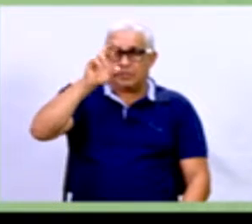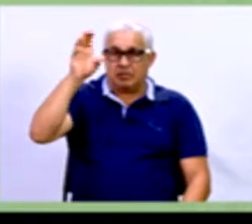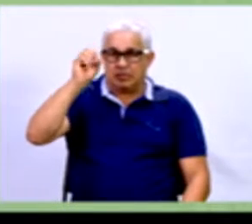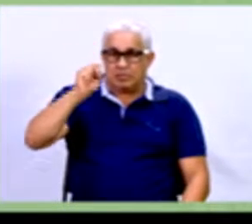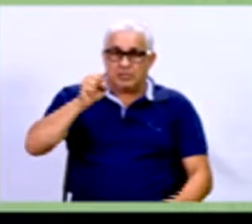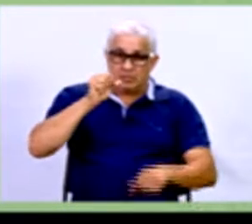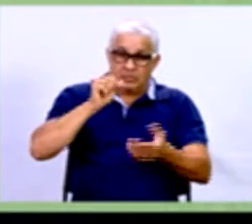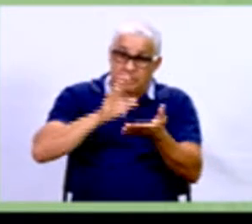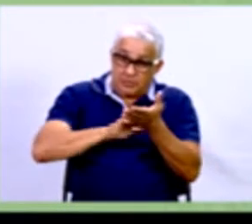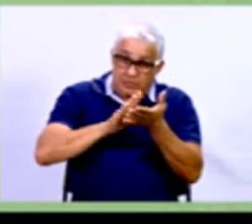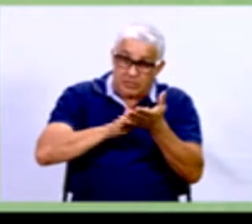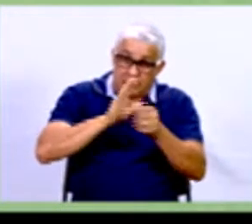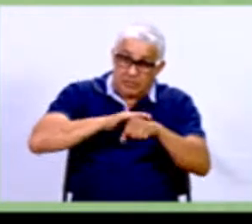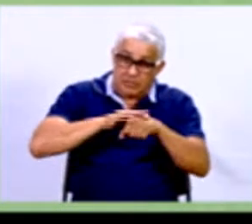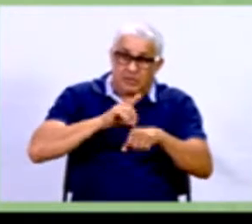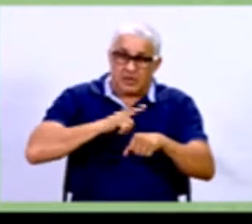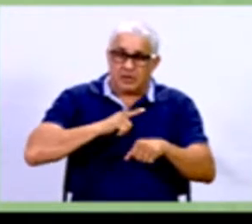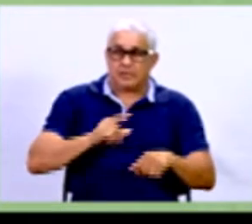certo?